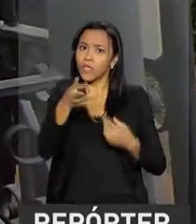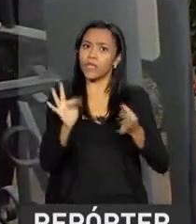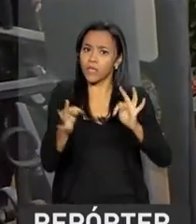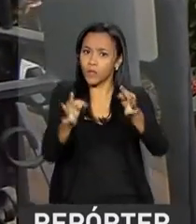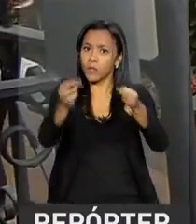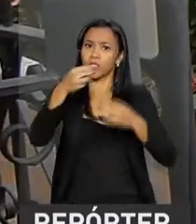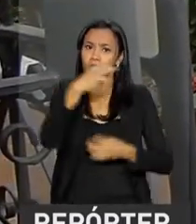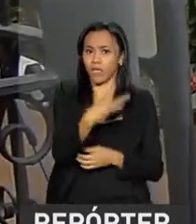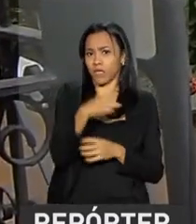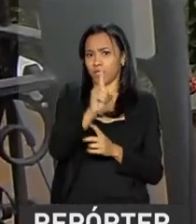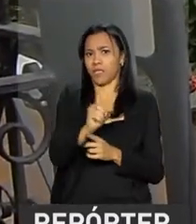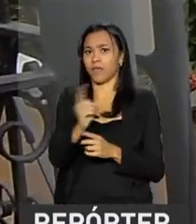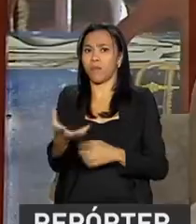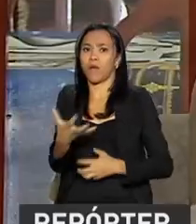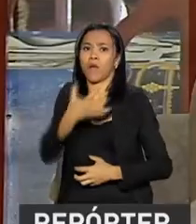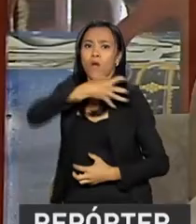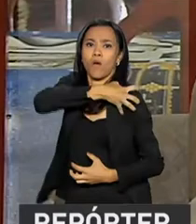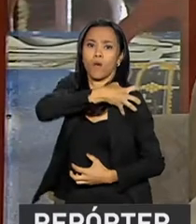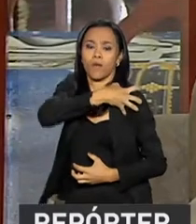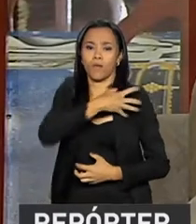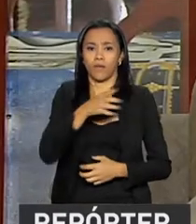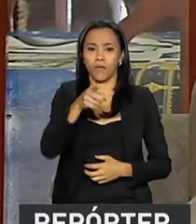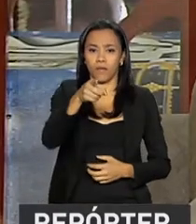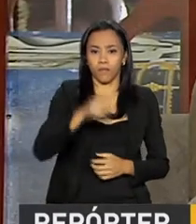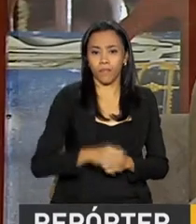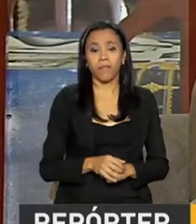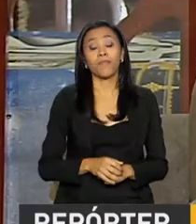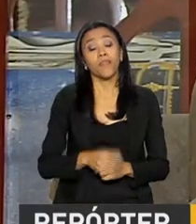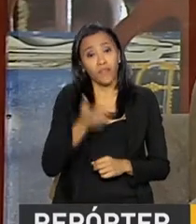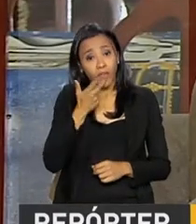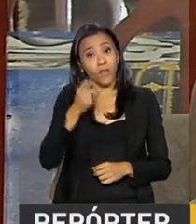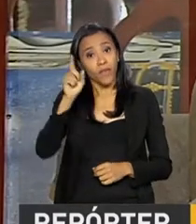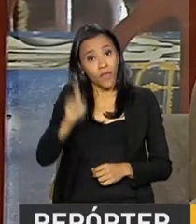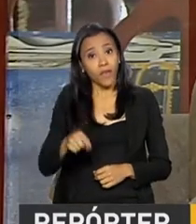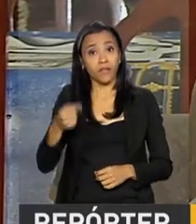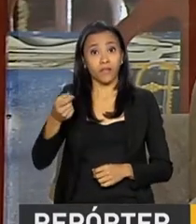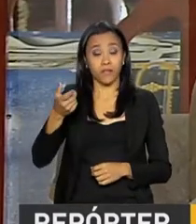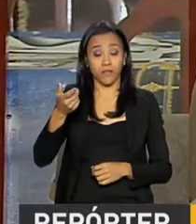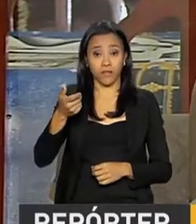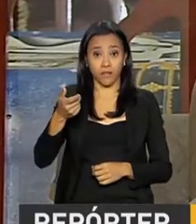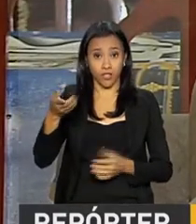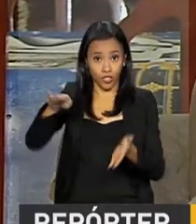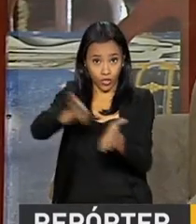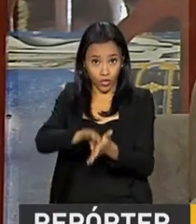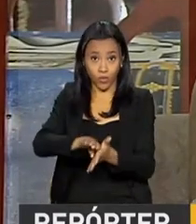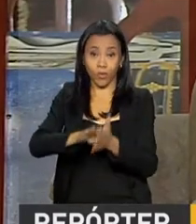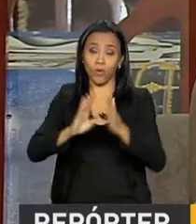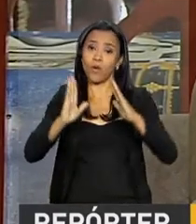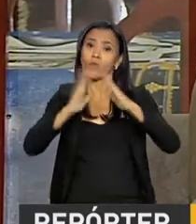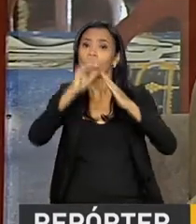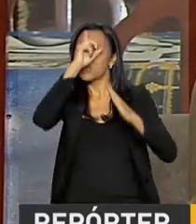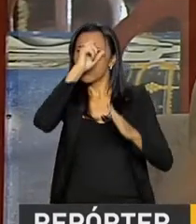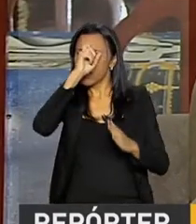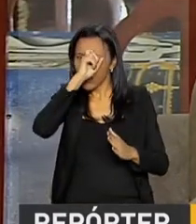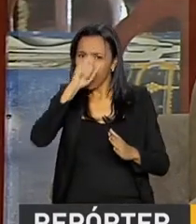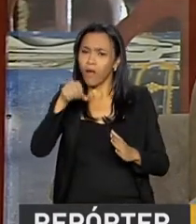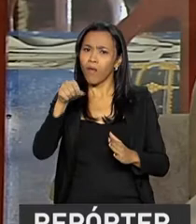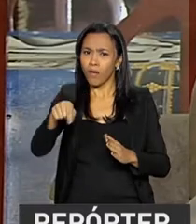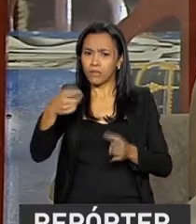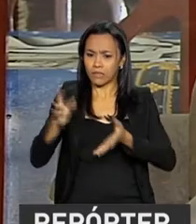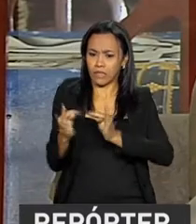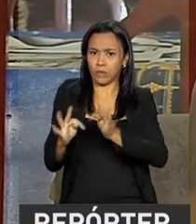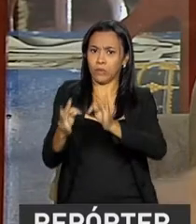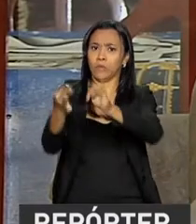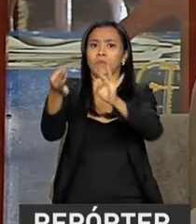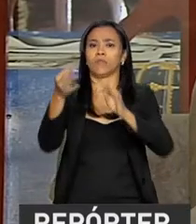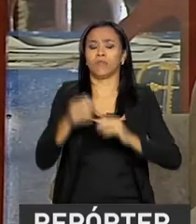para colocar uma prótese foi essa nova que chegou ao hospital a passar para mim a palavra